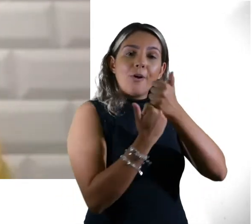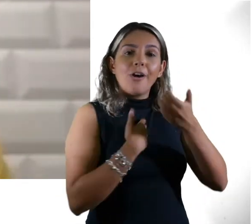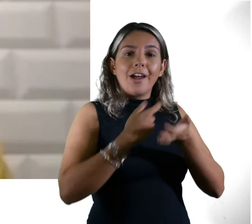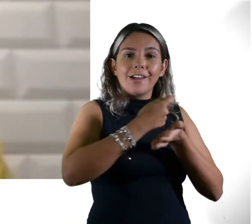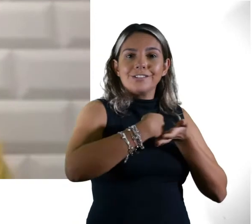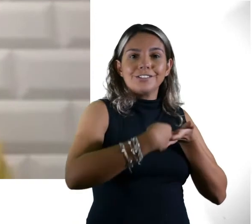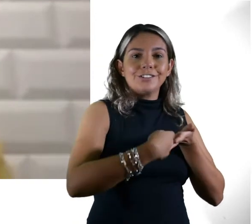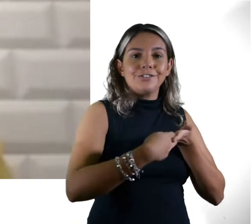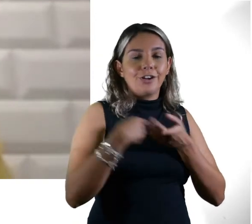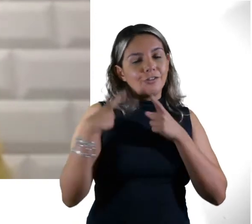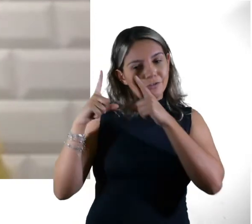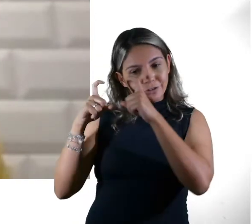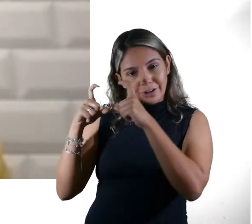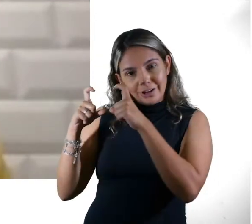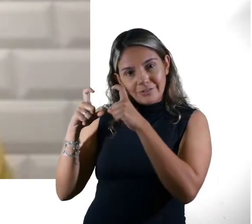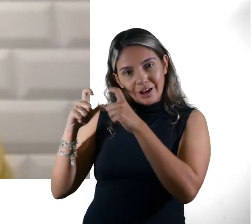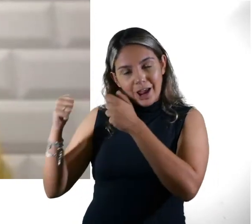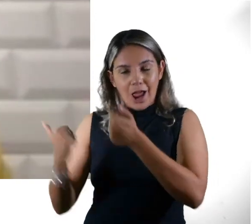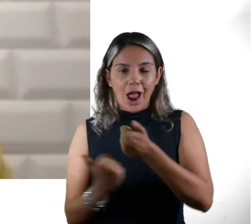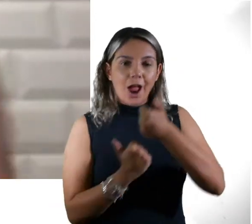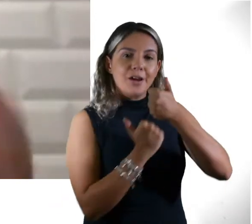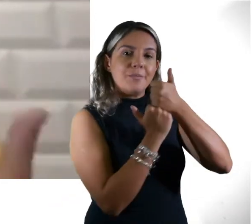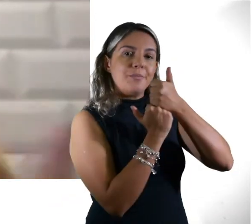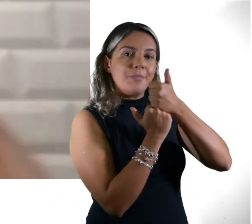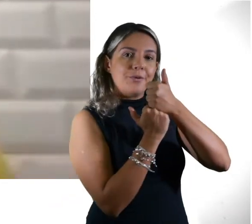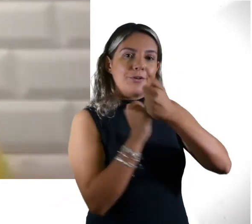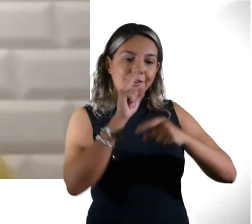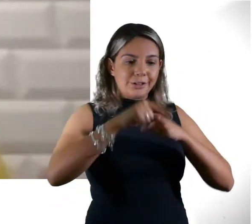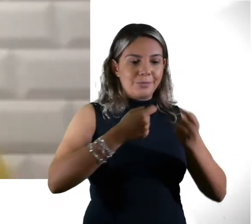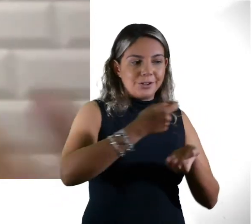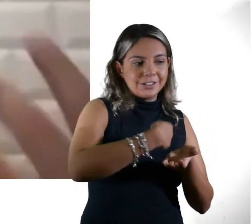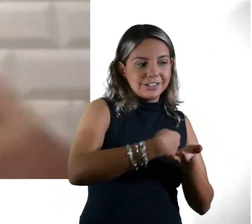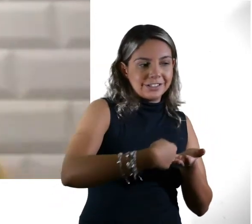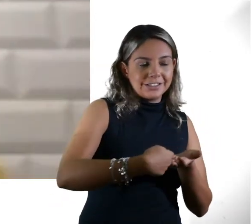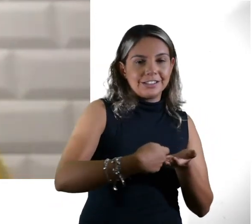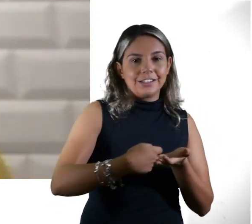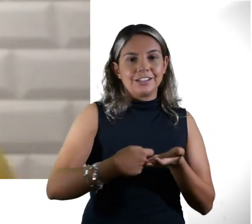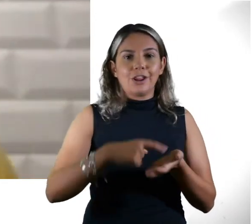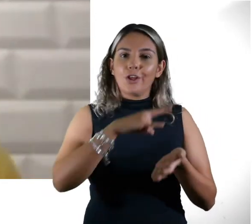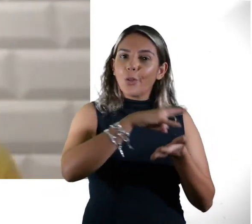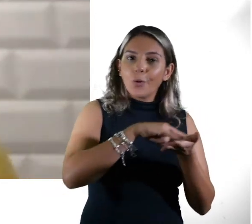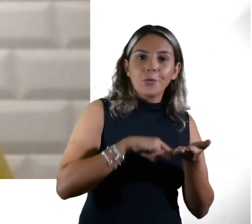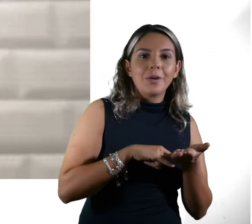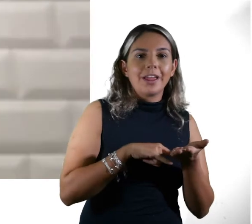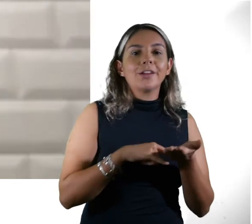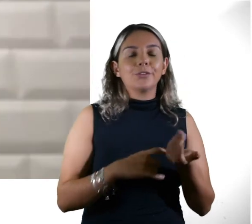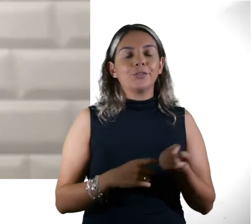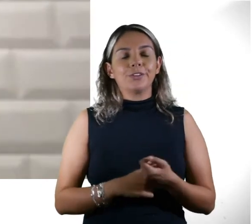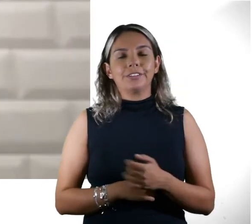fazia fotografia para me apoiar depois, não é, na escrita, na documentação,